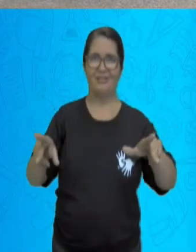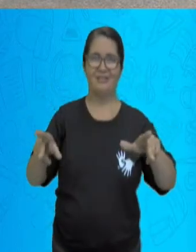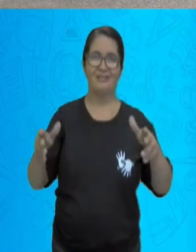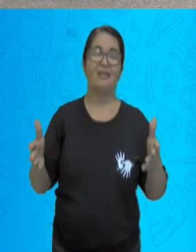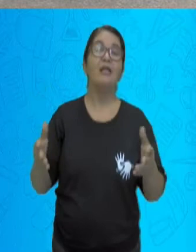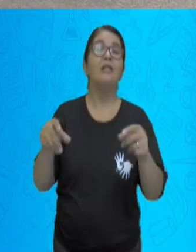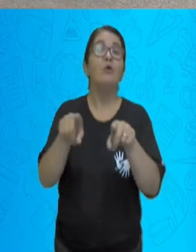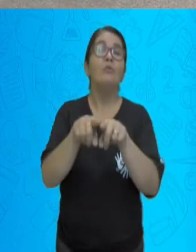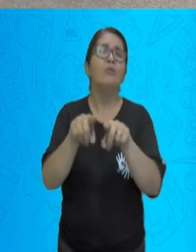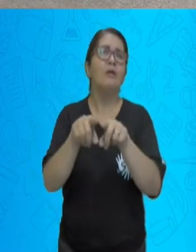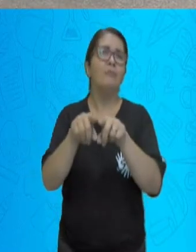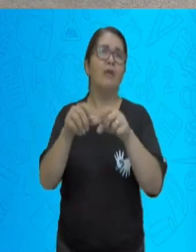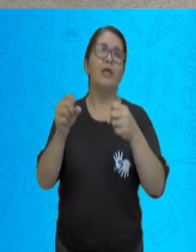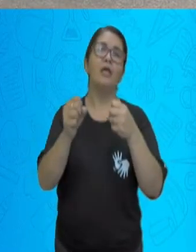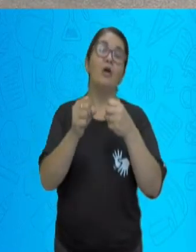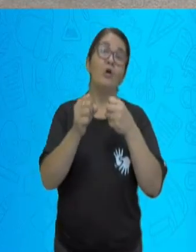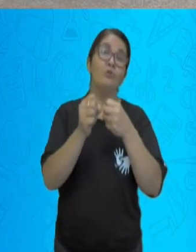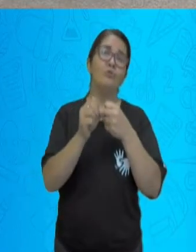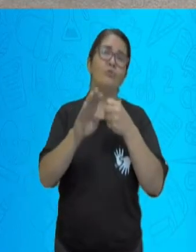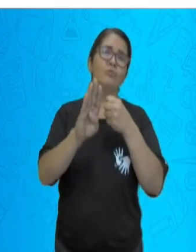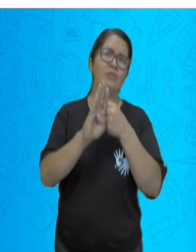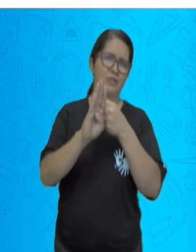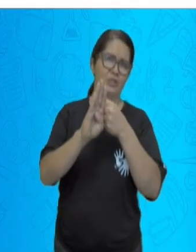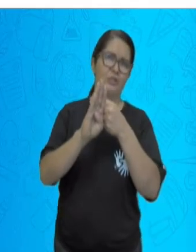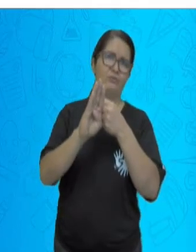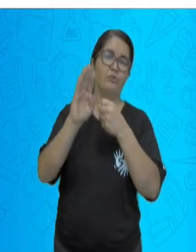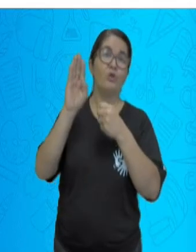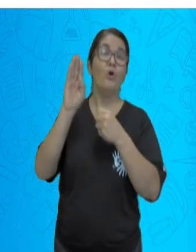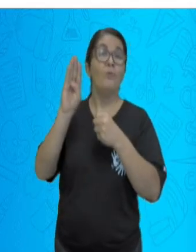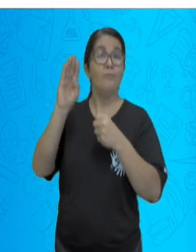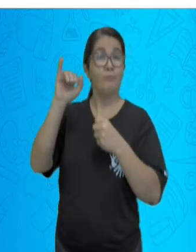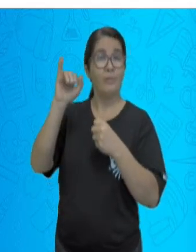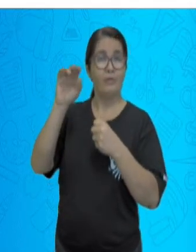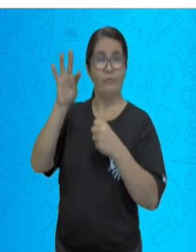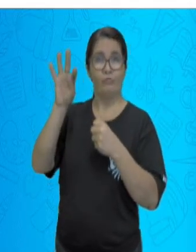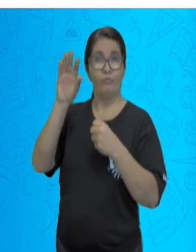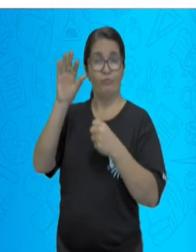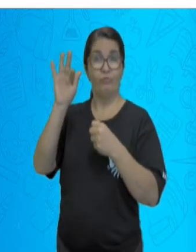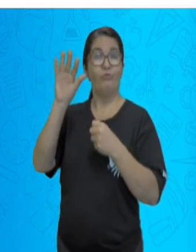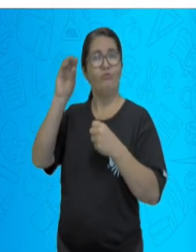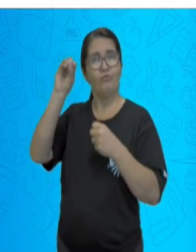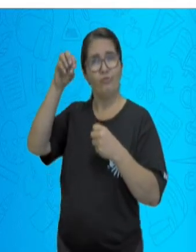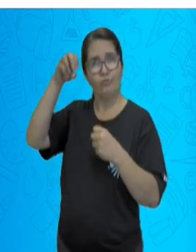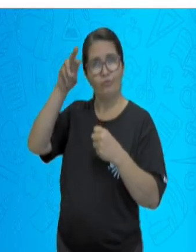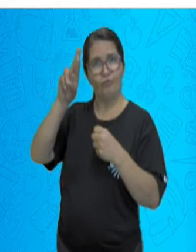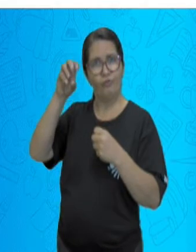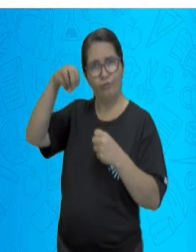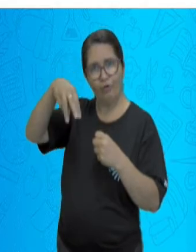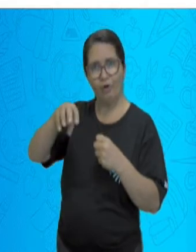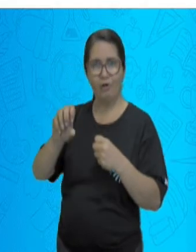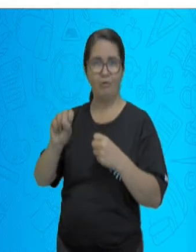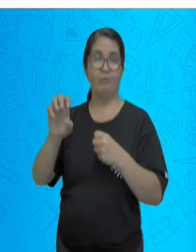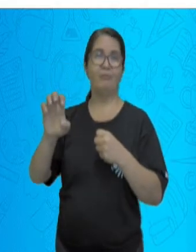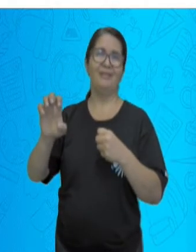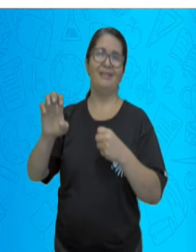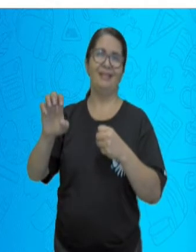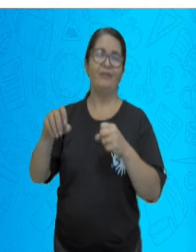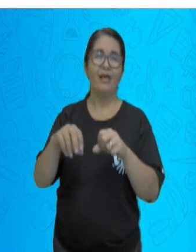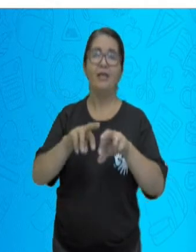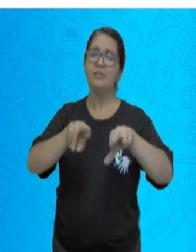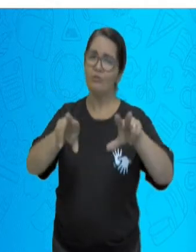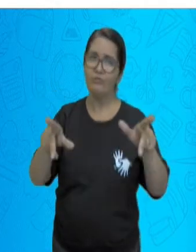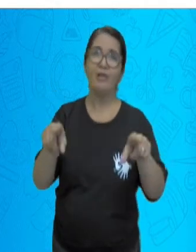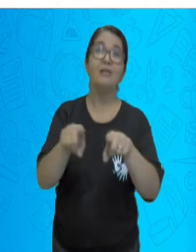Os biformes, eles apresentam duas formas, ou seja, uma para o masculino e a outra para o